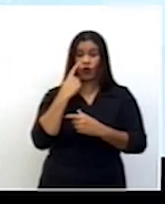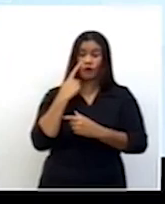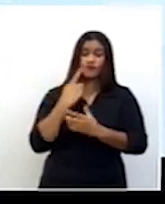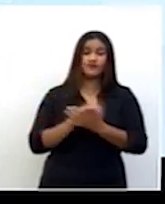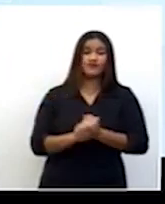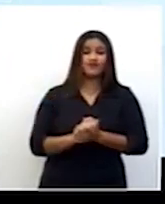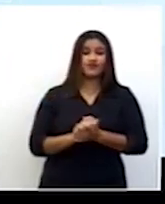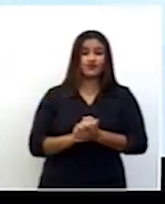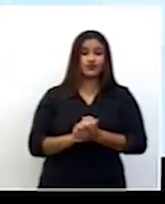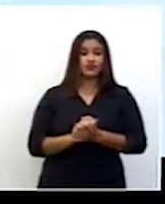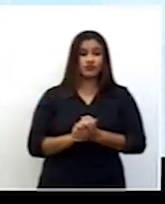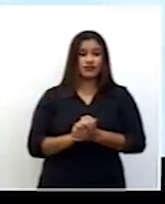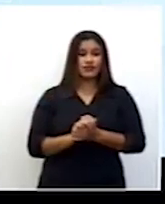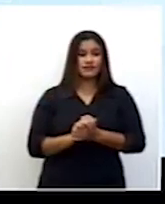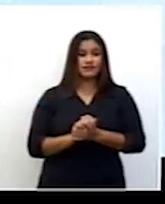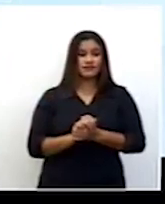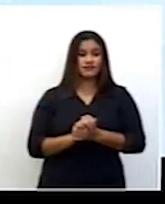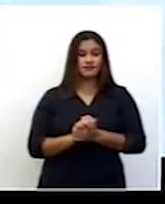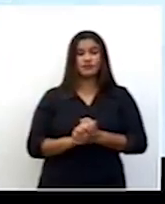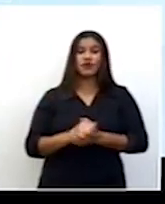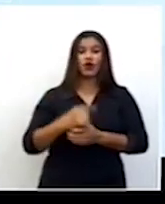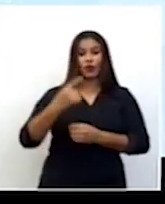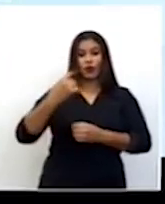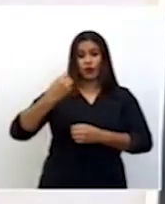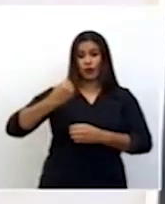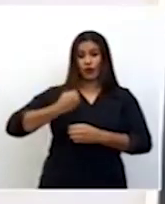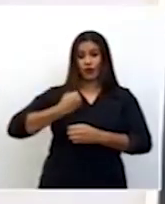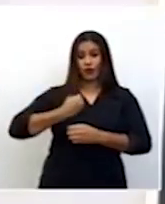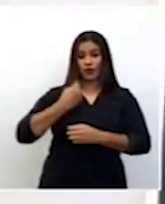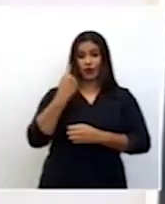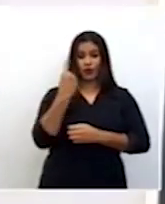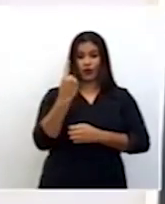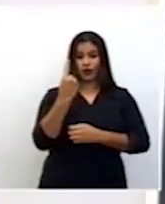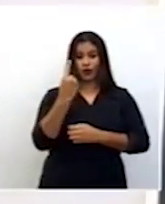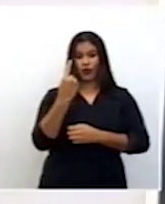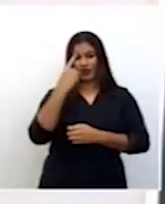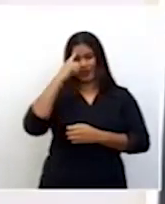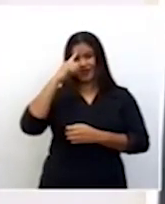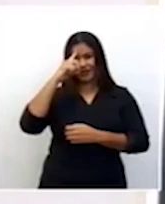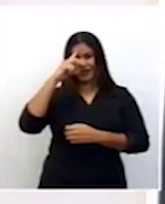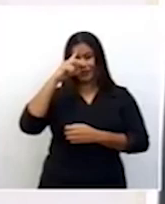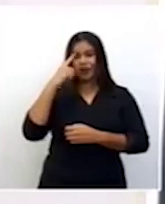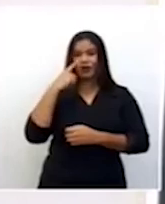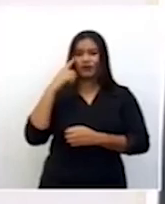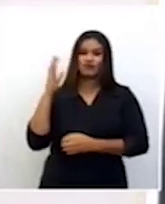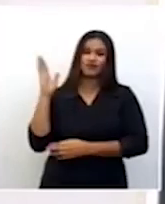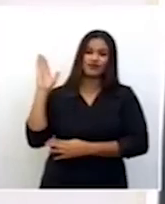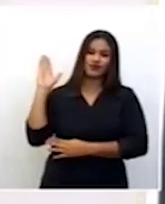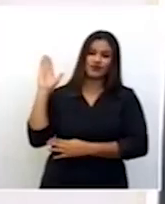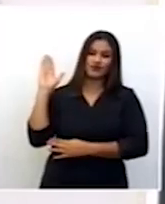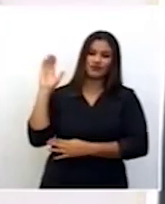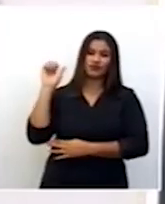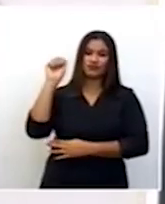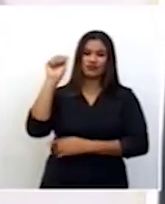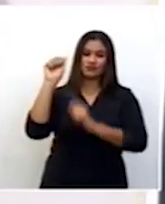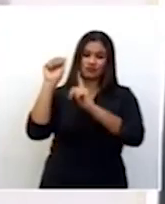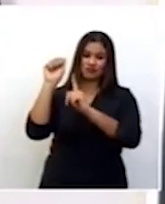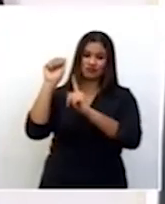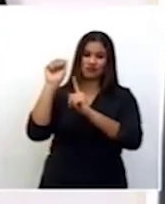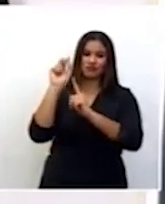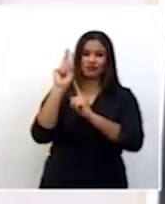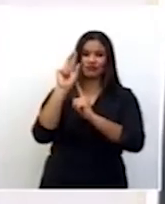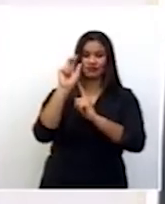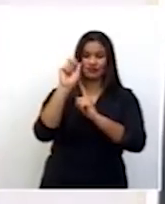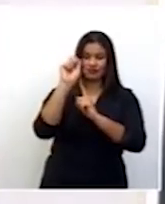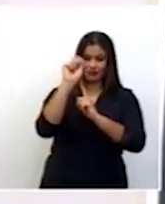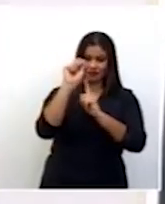tenho o primeiro termo, lembrando. Então, eu tinha lá A1, A2,